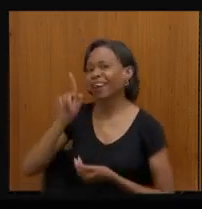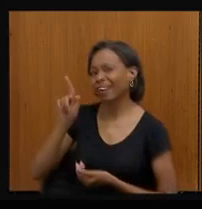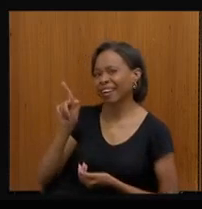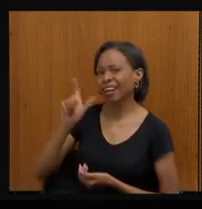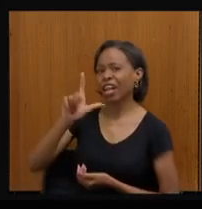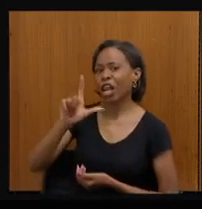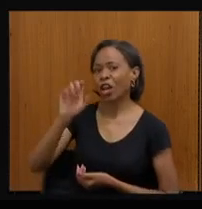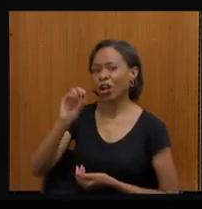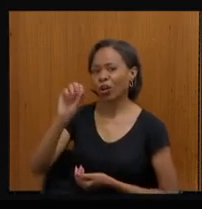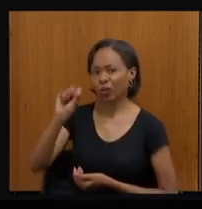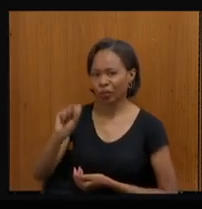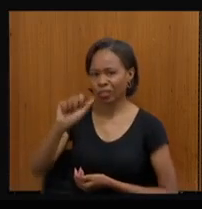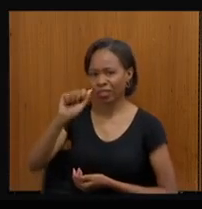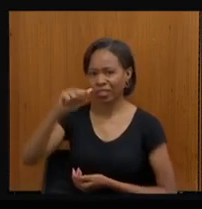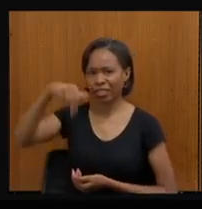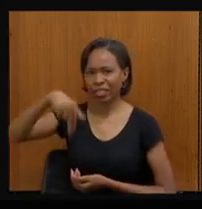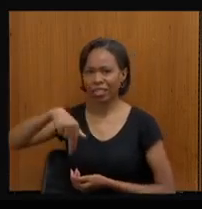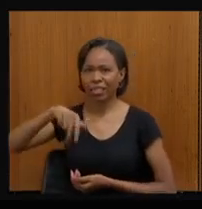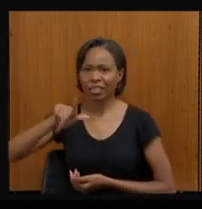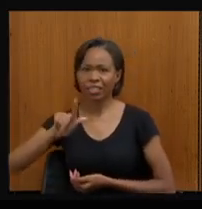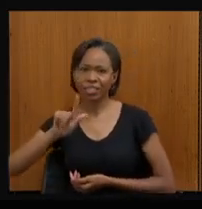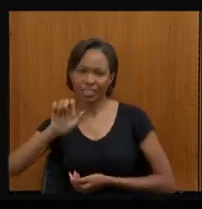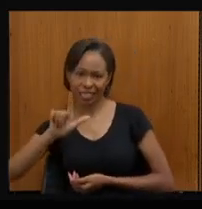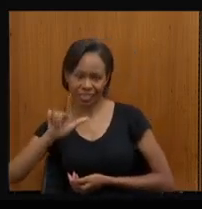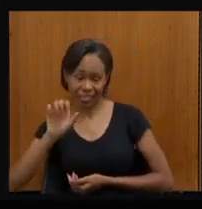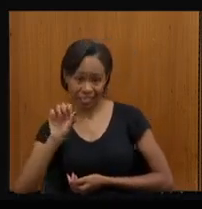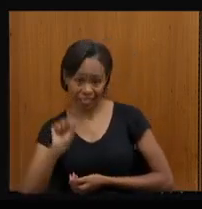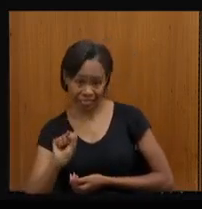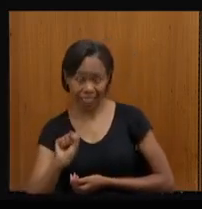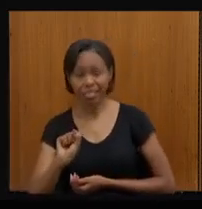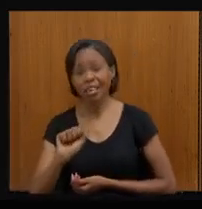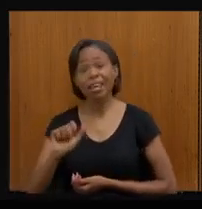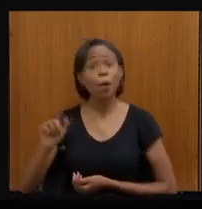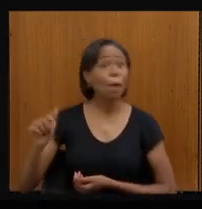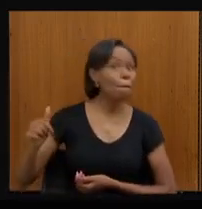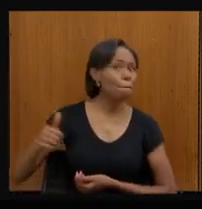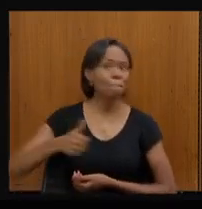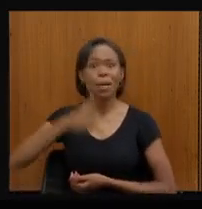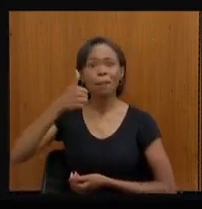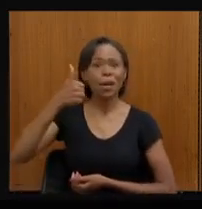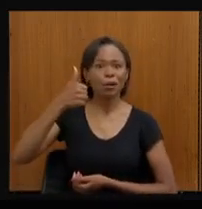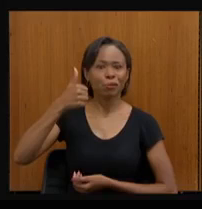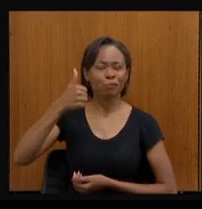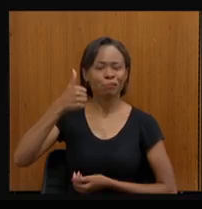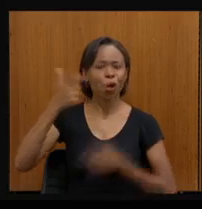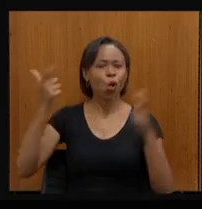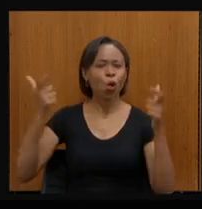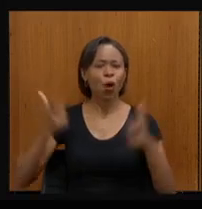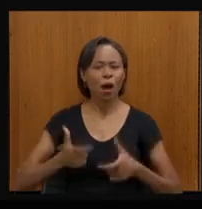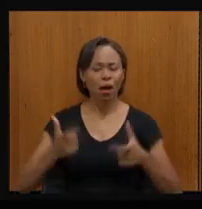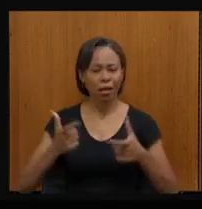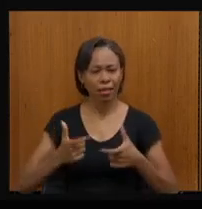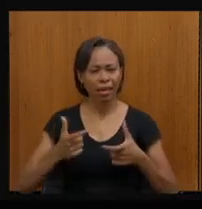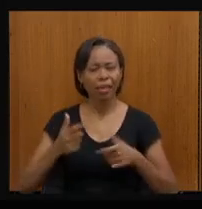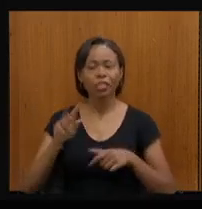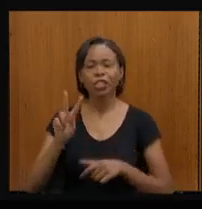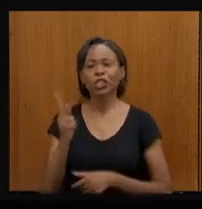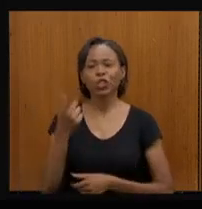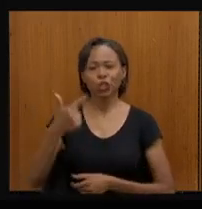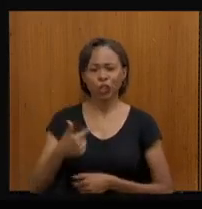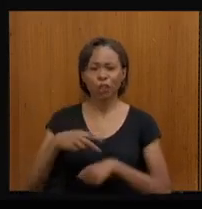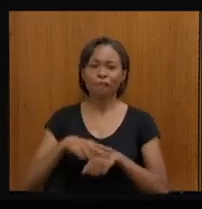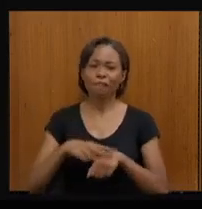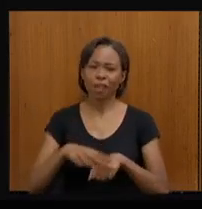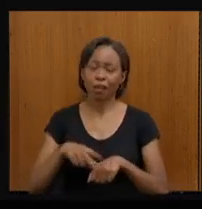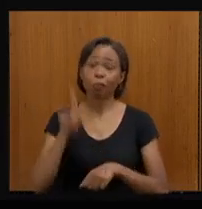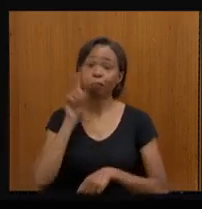uma iniciativa interessante pode Los Angeles que ser o primeiro Hub de hidrogênio verde dos Estados Unidos